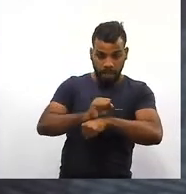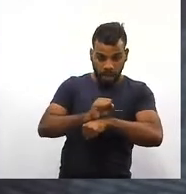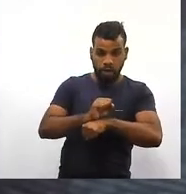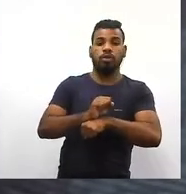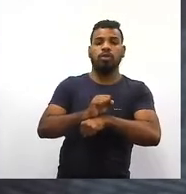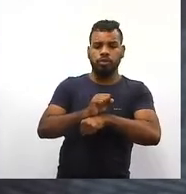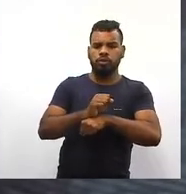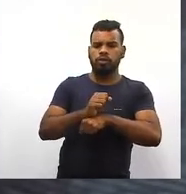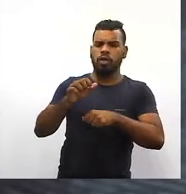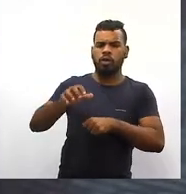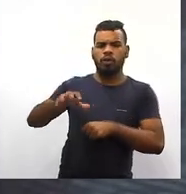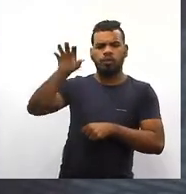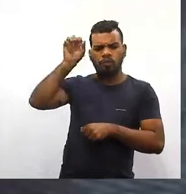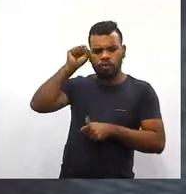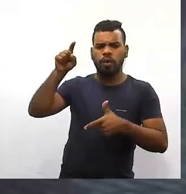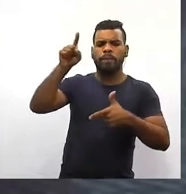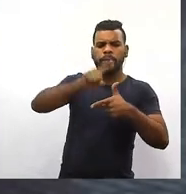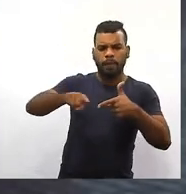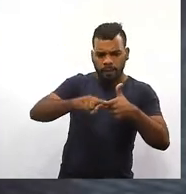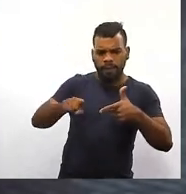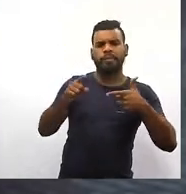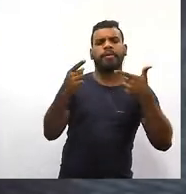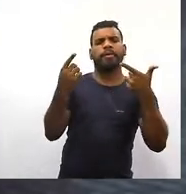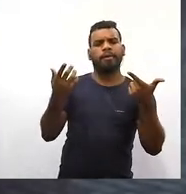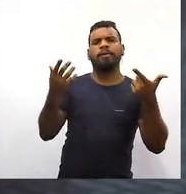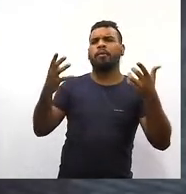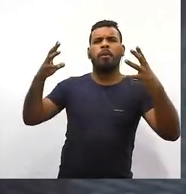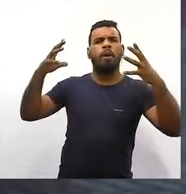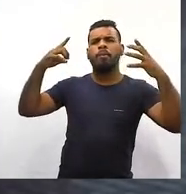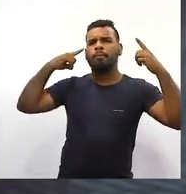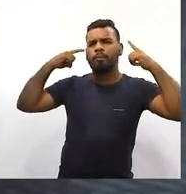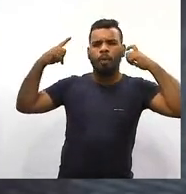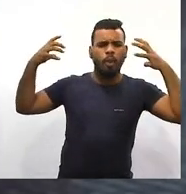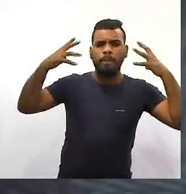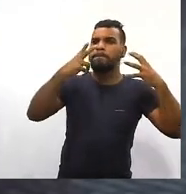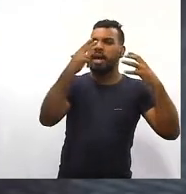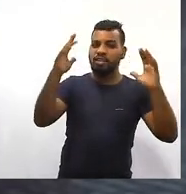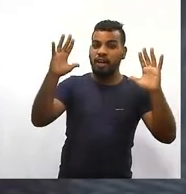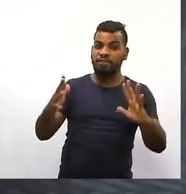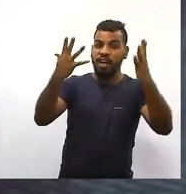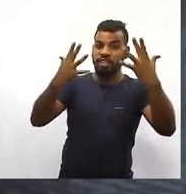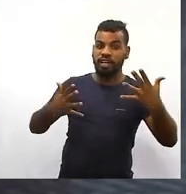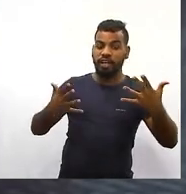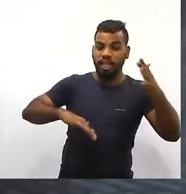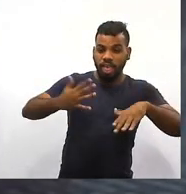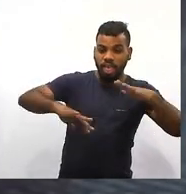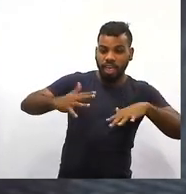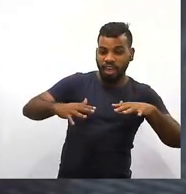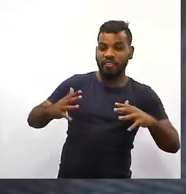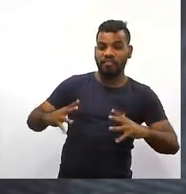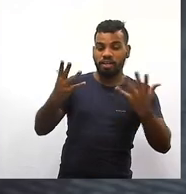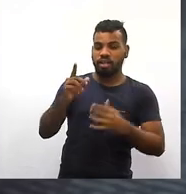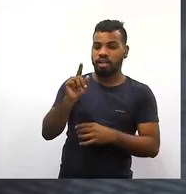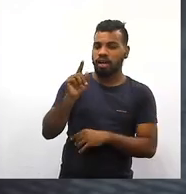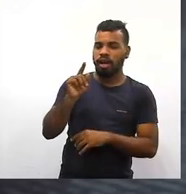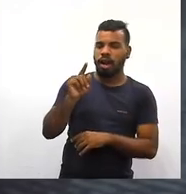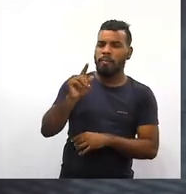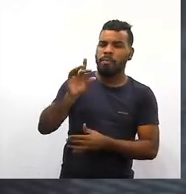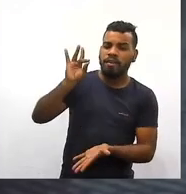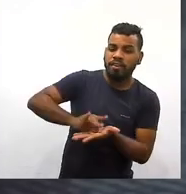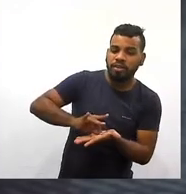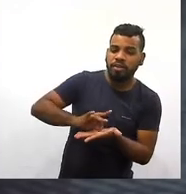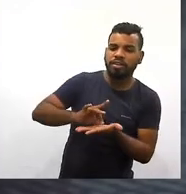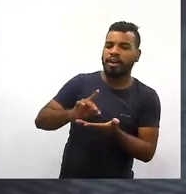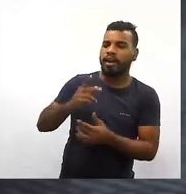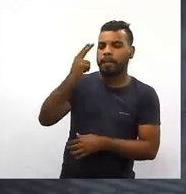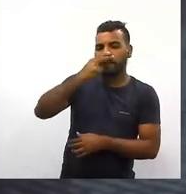longe um barulho, uma espécie de cantoria. Quando ele chega, pensa até que é uma festa, um momento de alegria. Na verdade, está acontecendo as